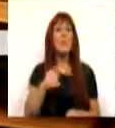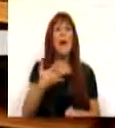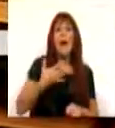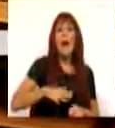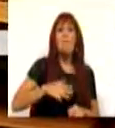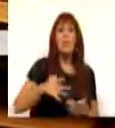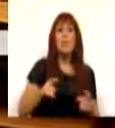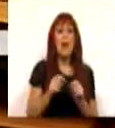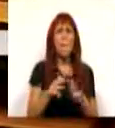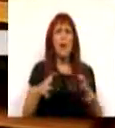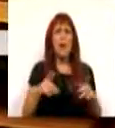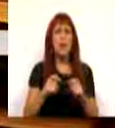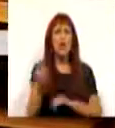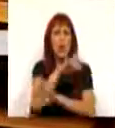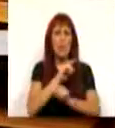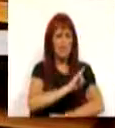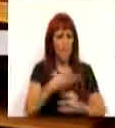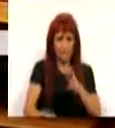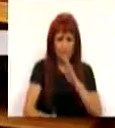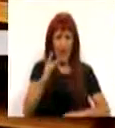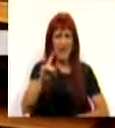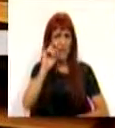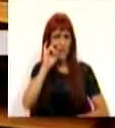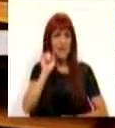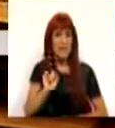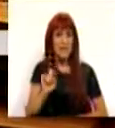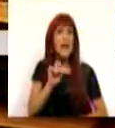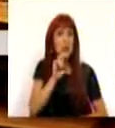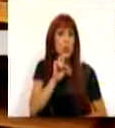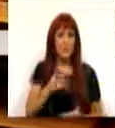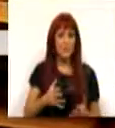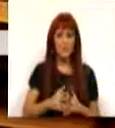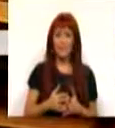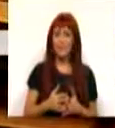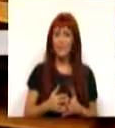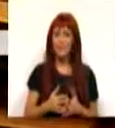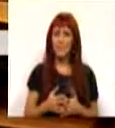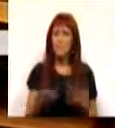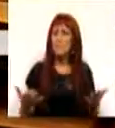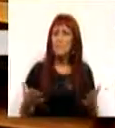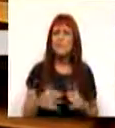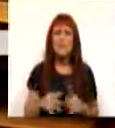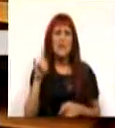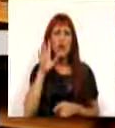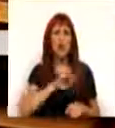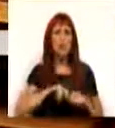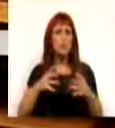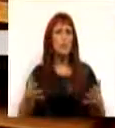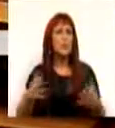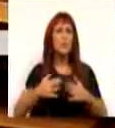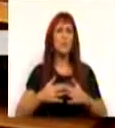queremos uma Europa mais forte na defesa e na segurança. E, senhoras e senhores